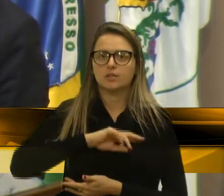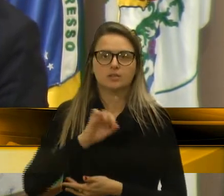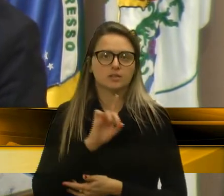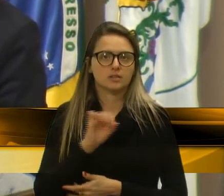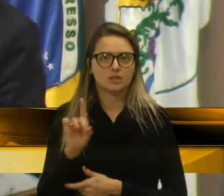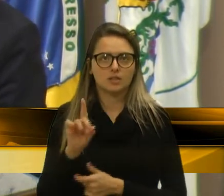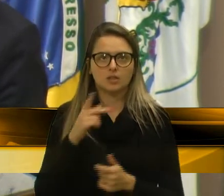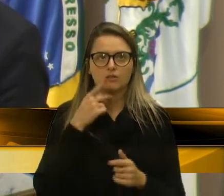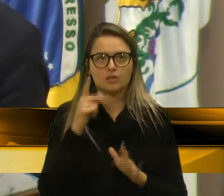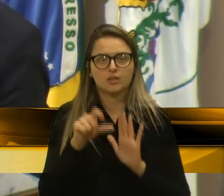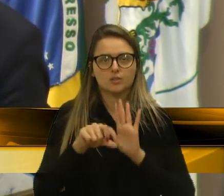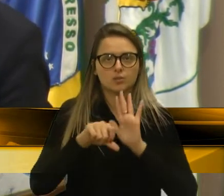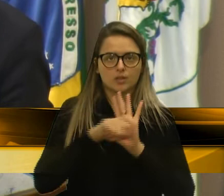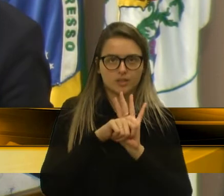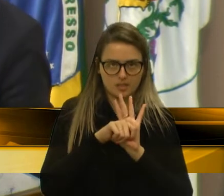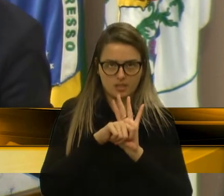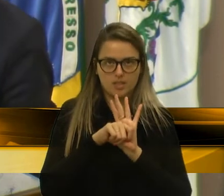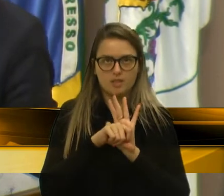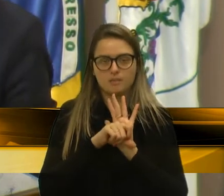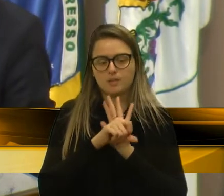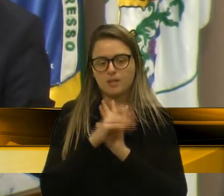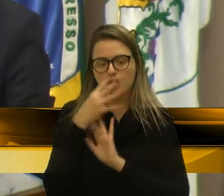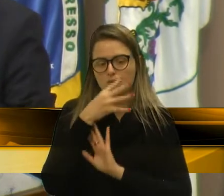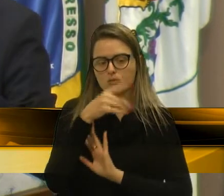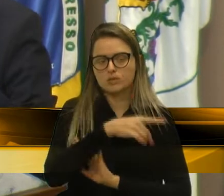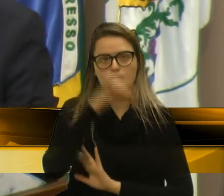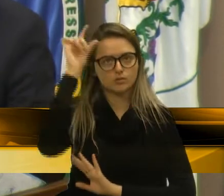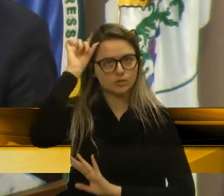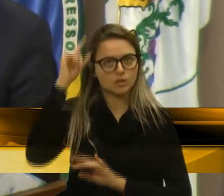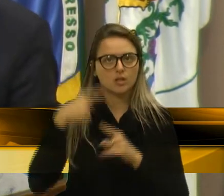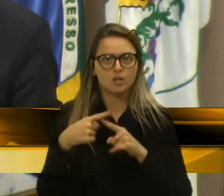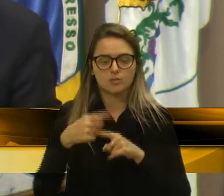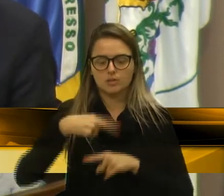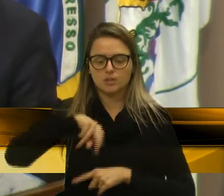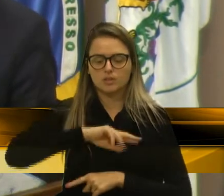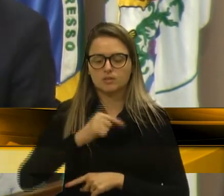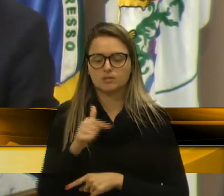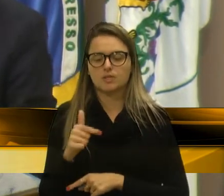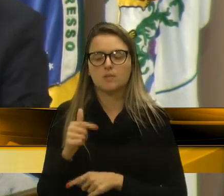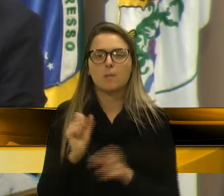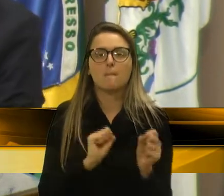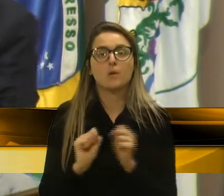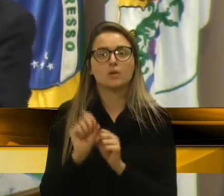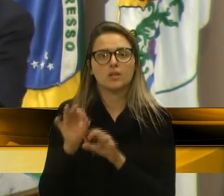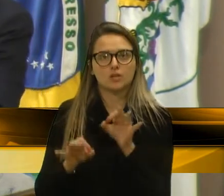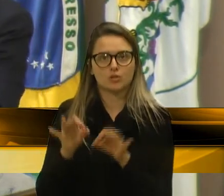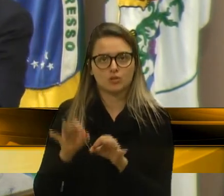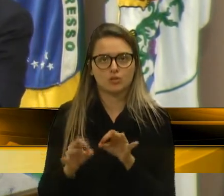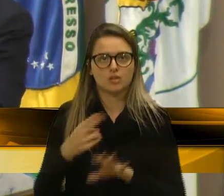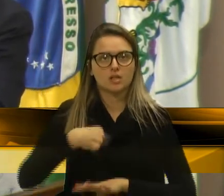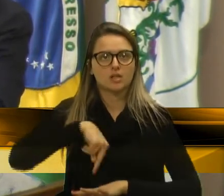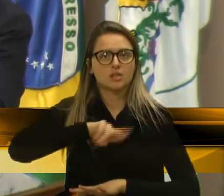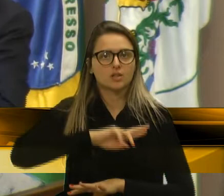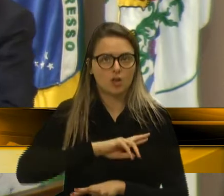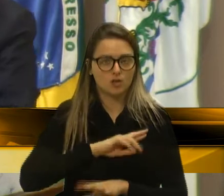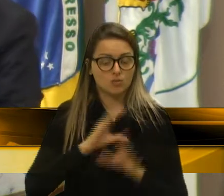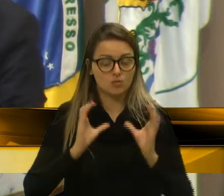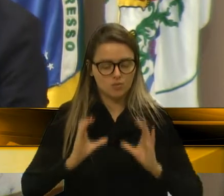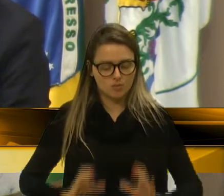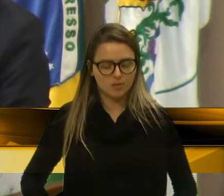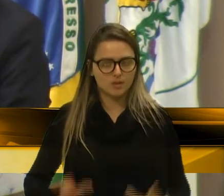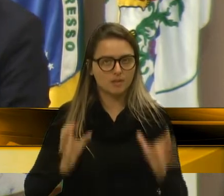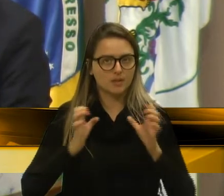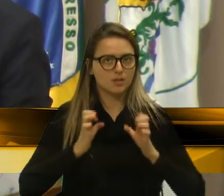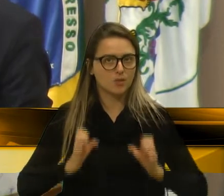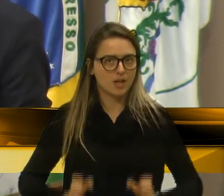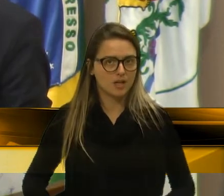de um crime imputado ao vereador Chico Guerra, até porque nós não somos aqui poder judiciário. Nós estamos tratando de uma infração ética, uma quebra de